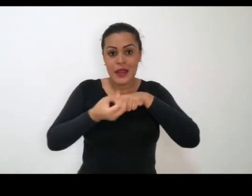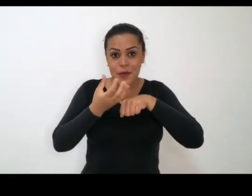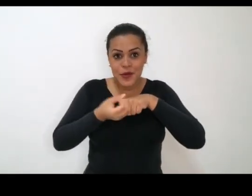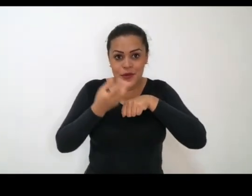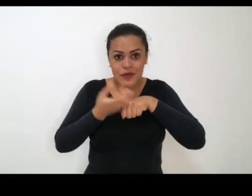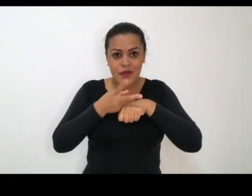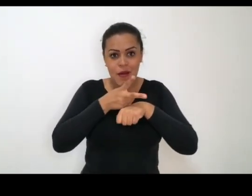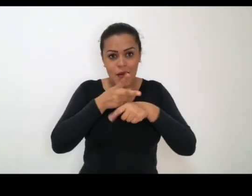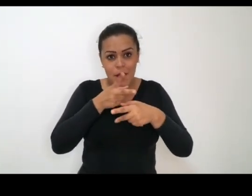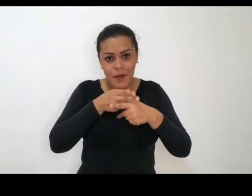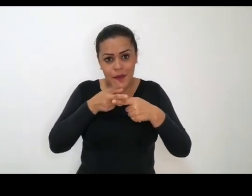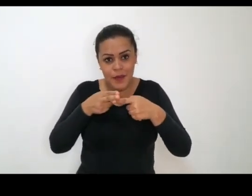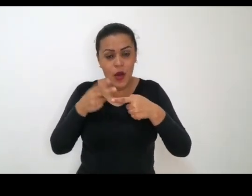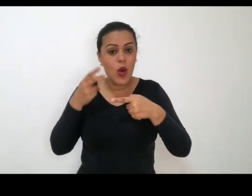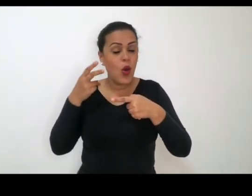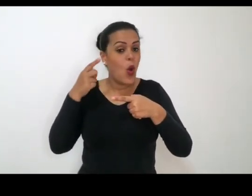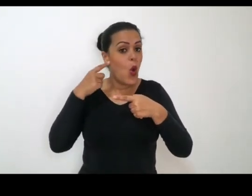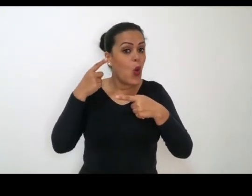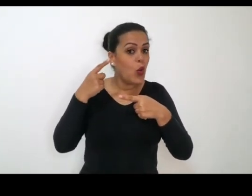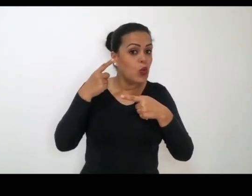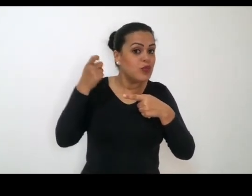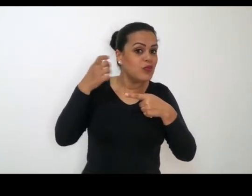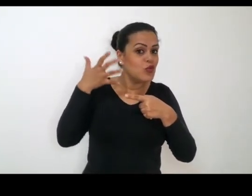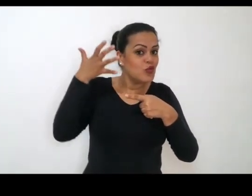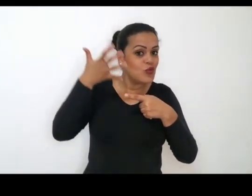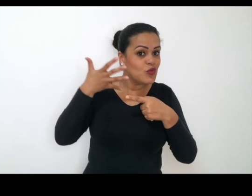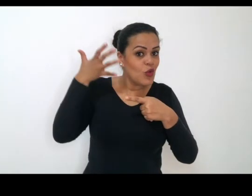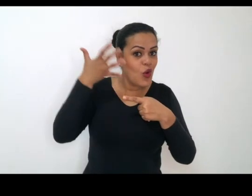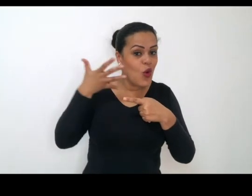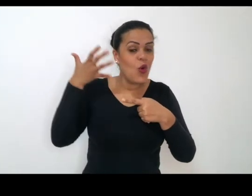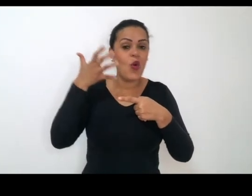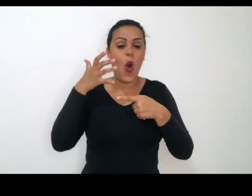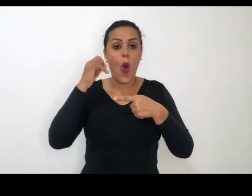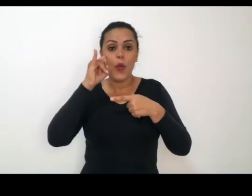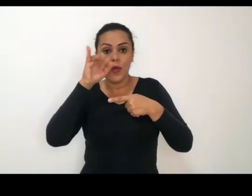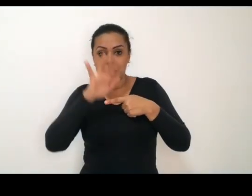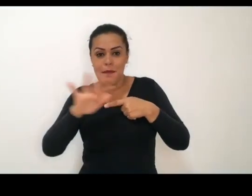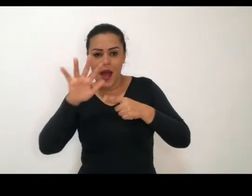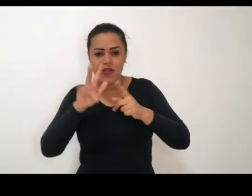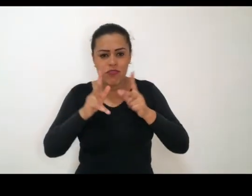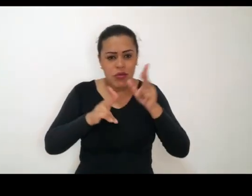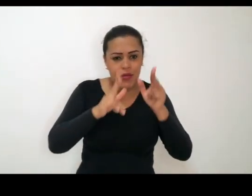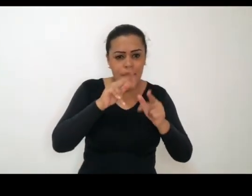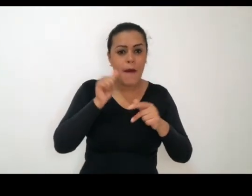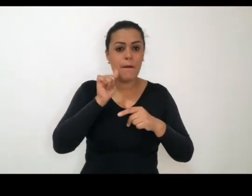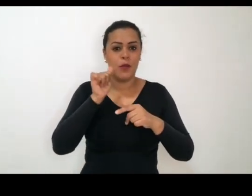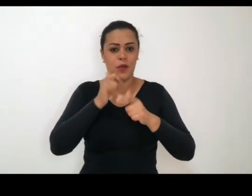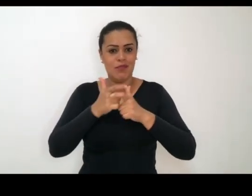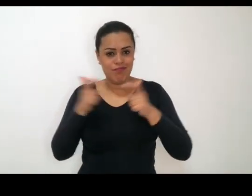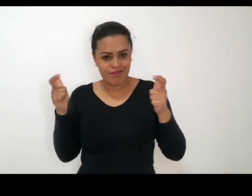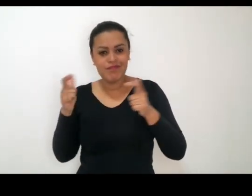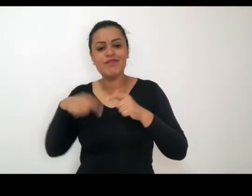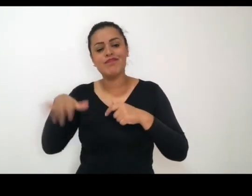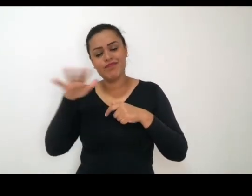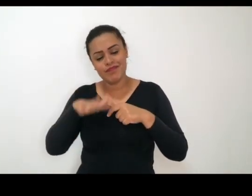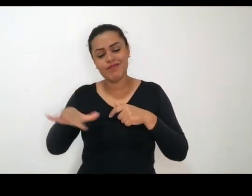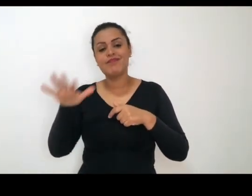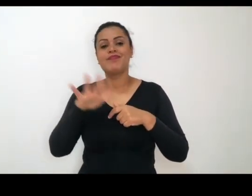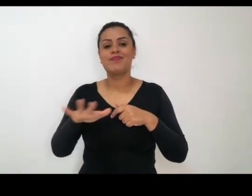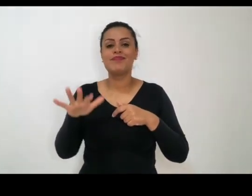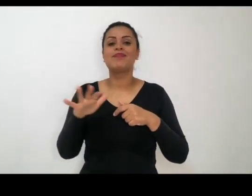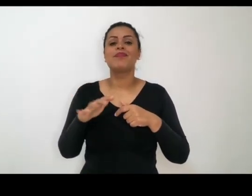audiovisual, então teve um aumento muito grande mesmo. E uma outra coisa que eu queria deixar aqui também